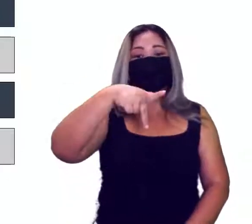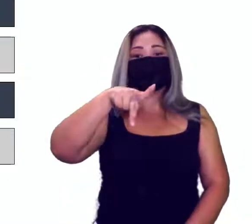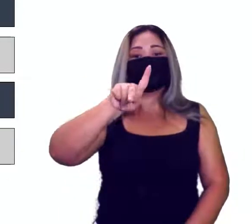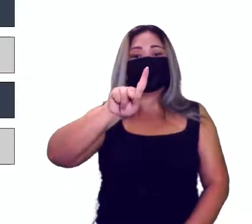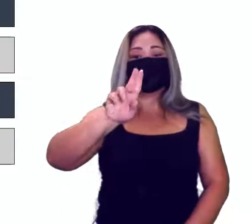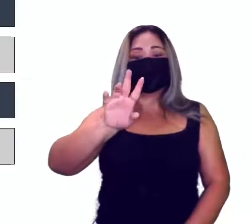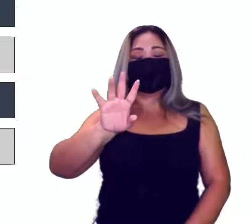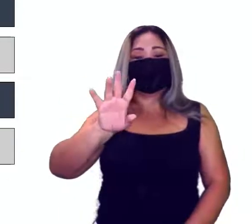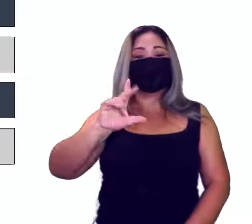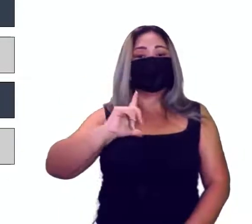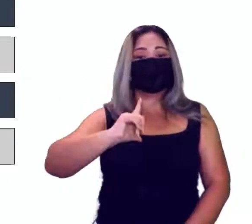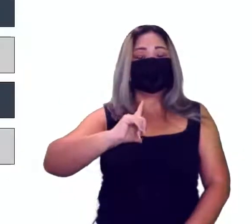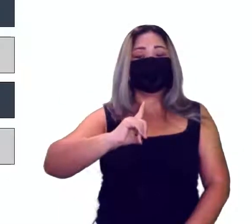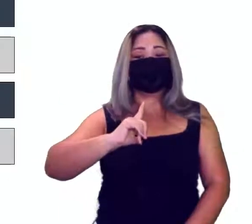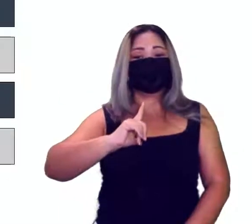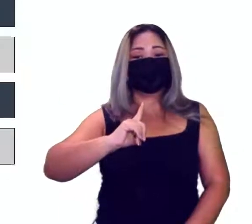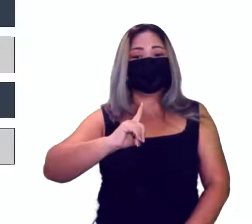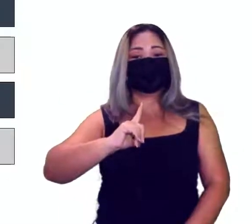Aí depois